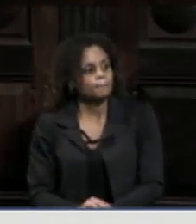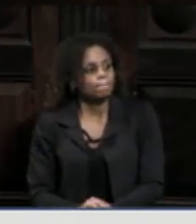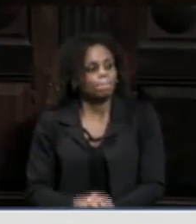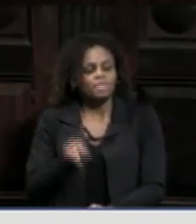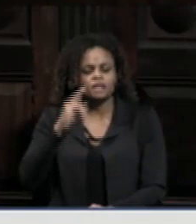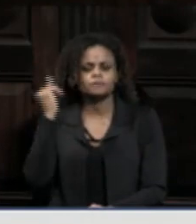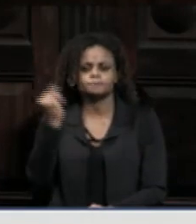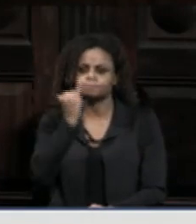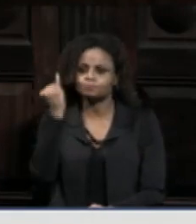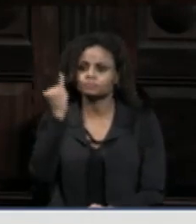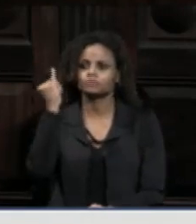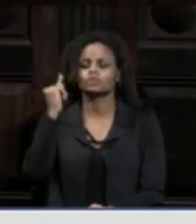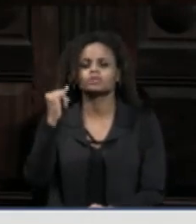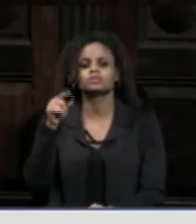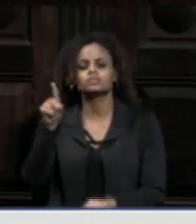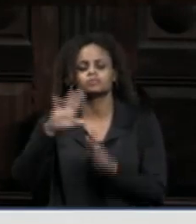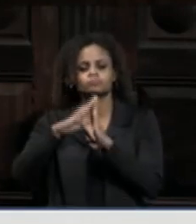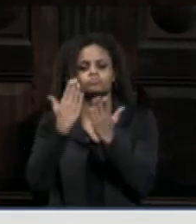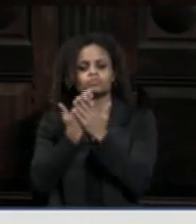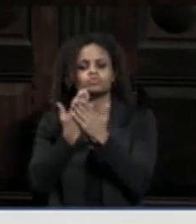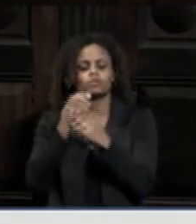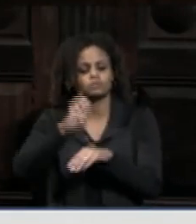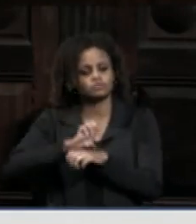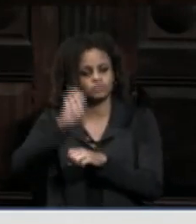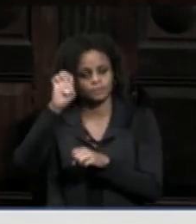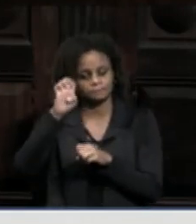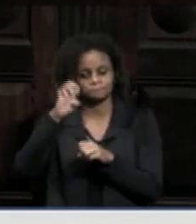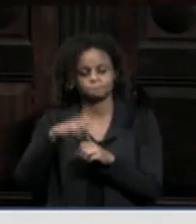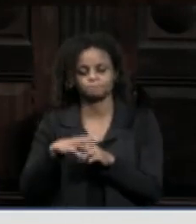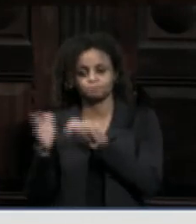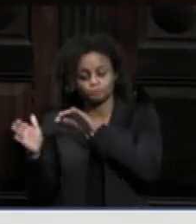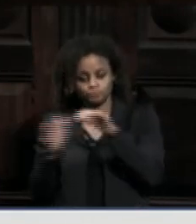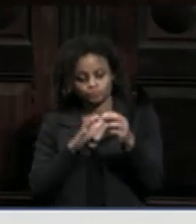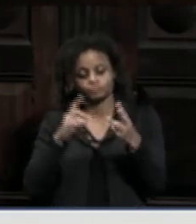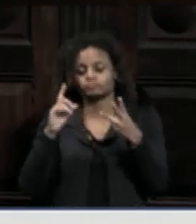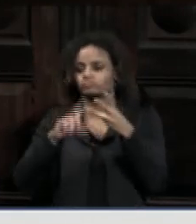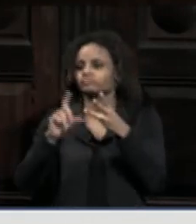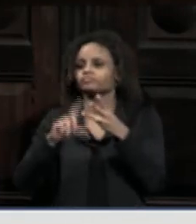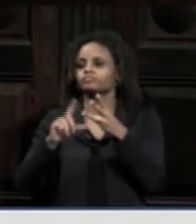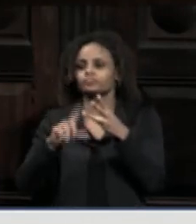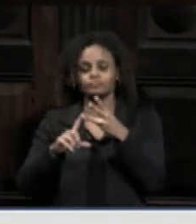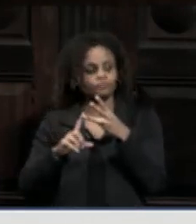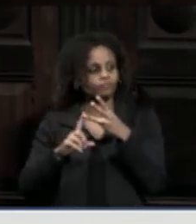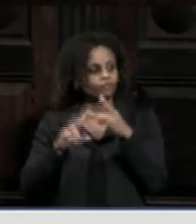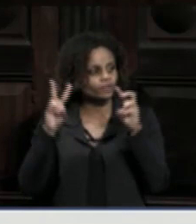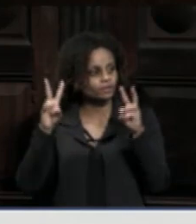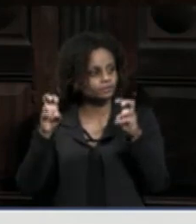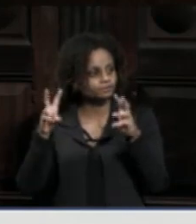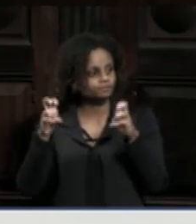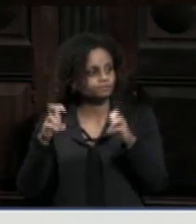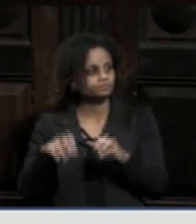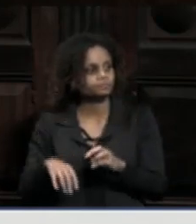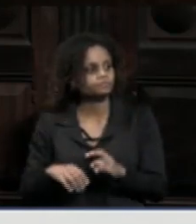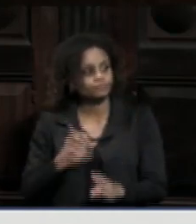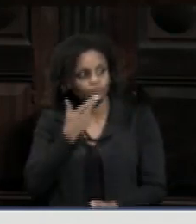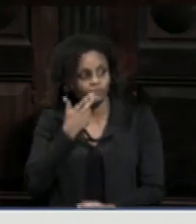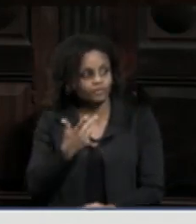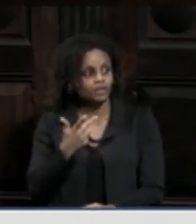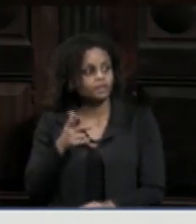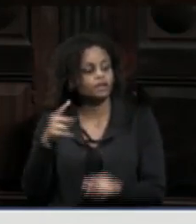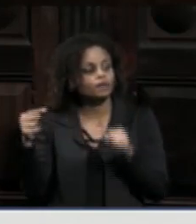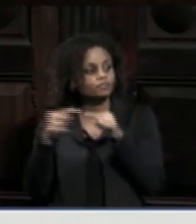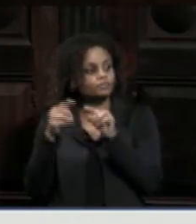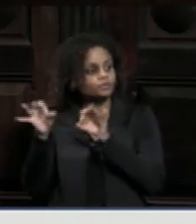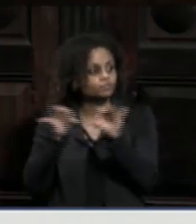Estado para o campo da formação profissional. Terceira nota que quero fazer, rapidamente ainda, diz respeito ao projeto